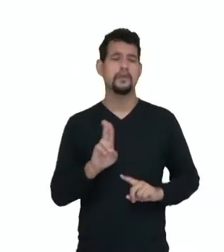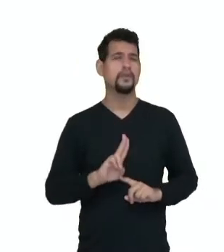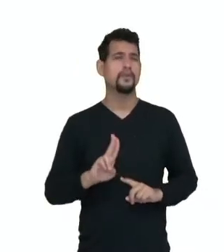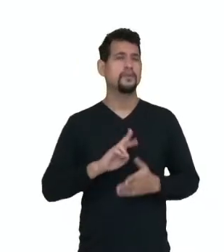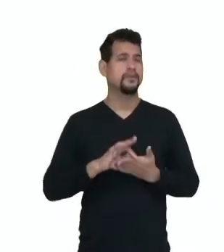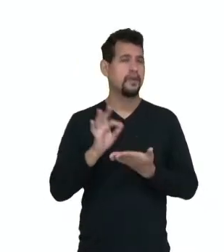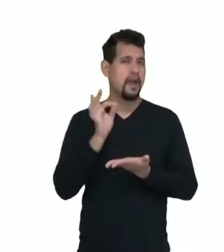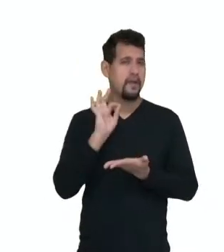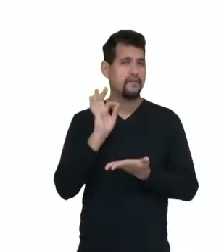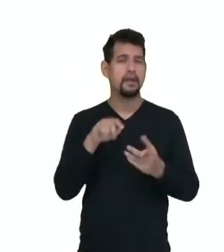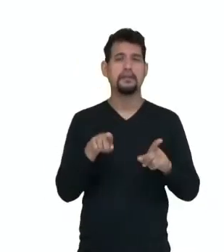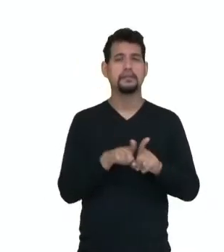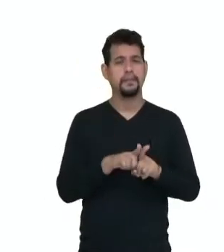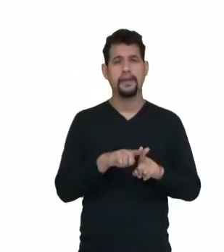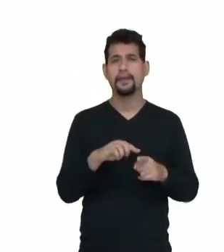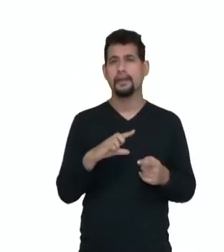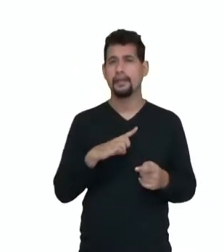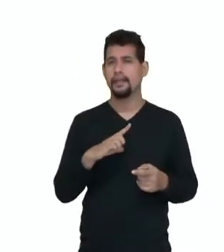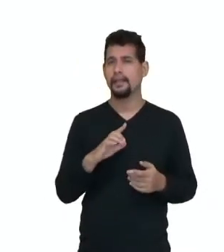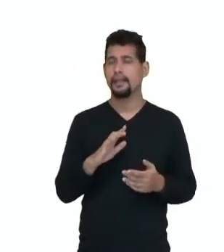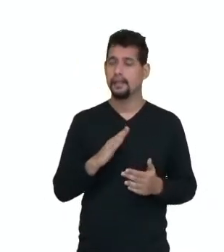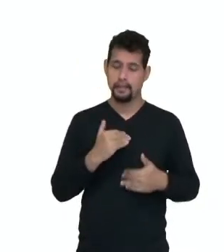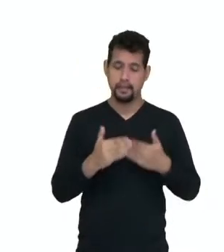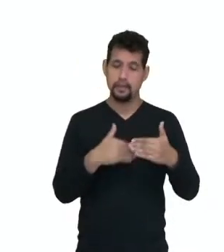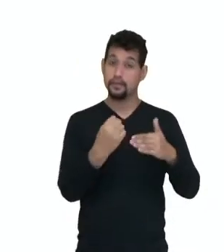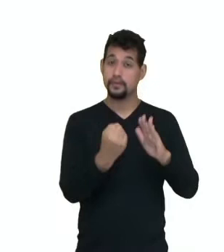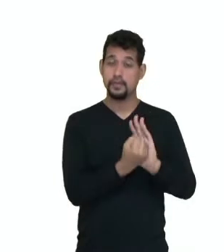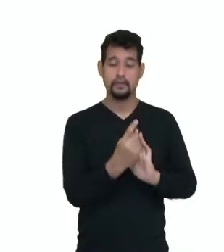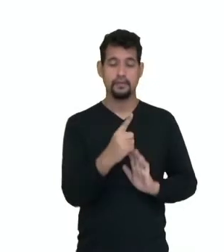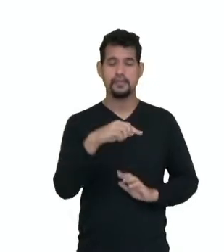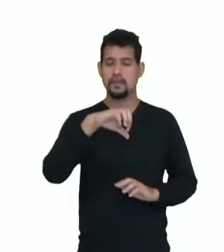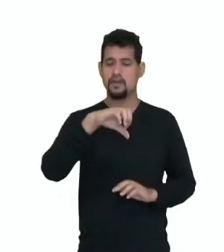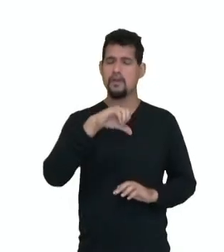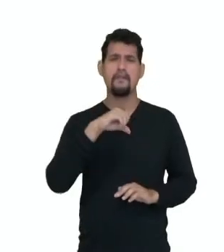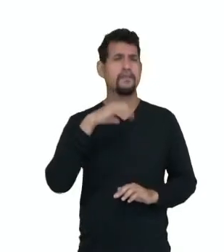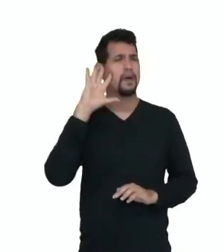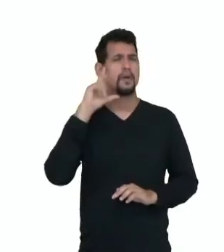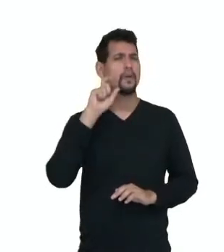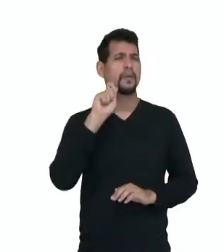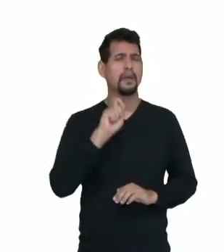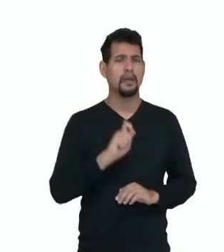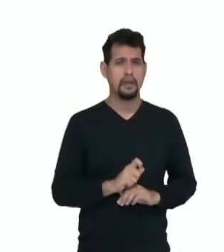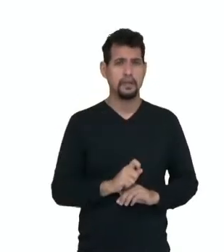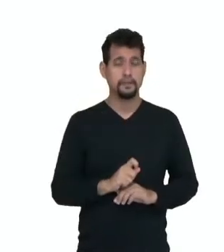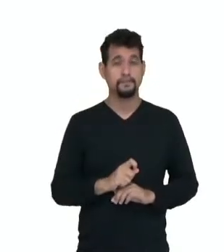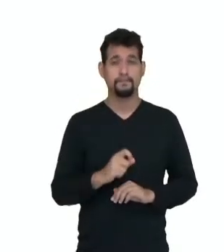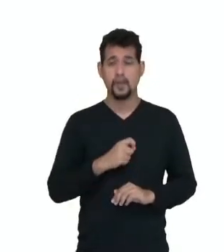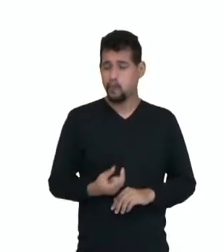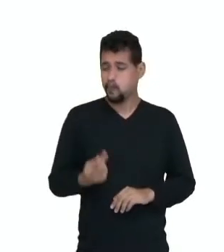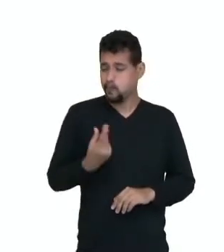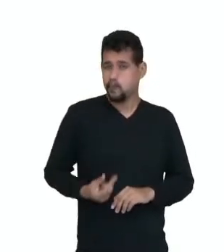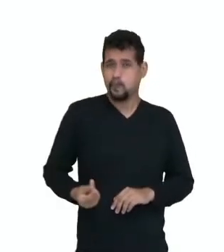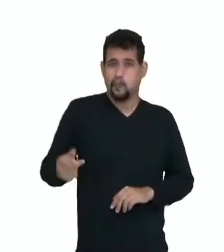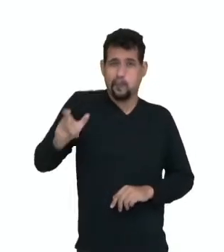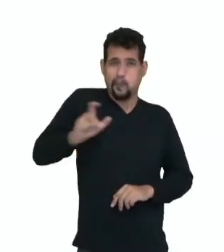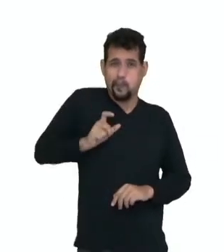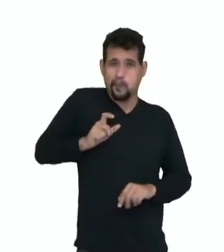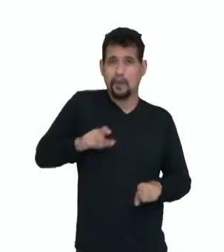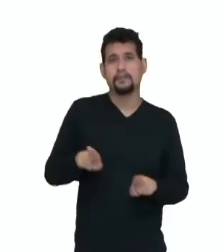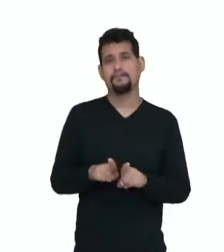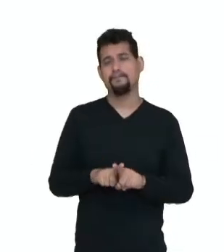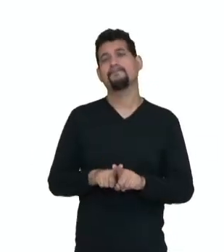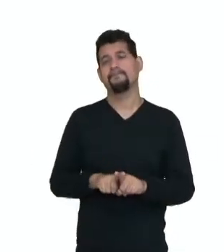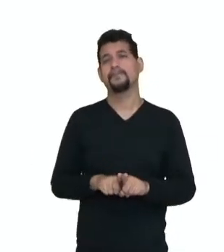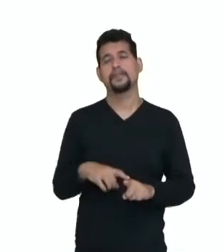café, que durante todo o século XIX, né, gerou fortunas e influenciou então de forma